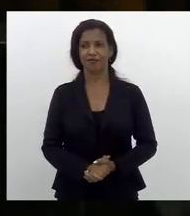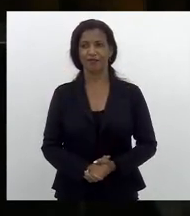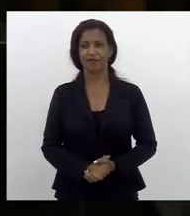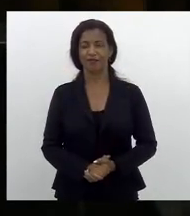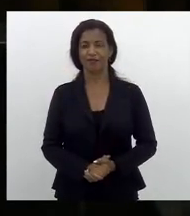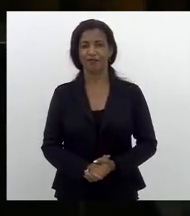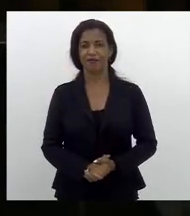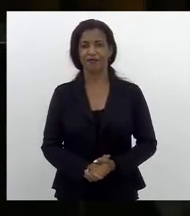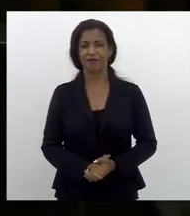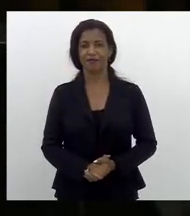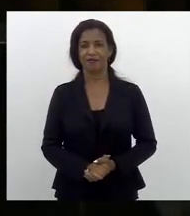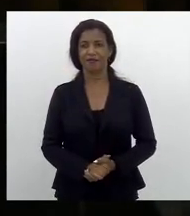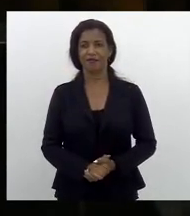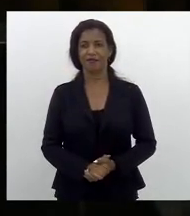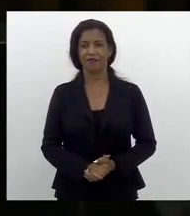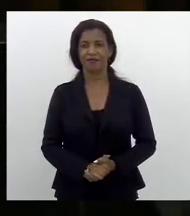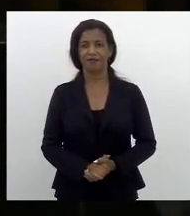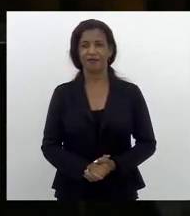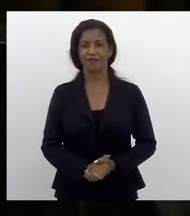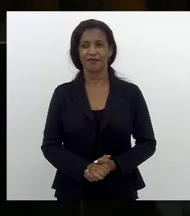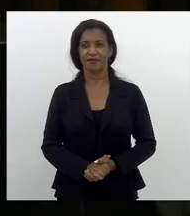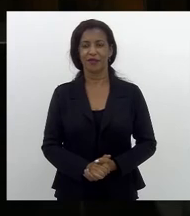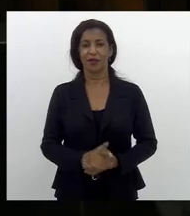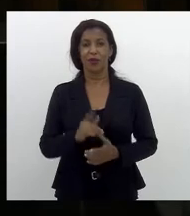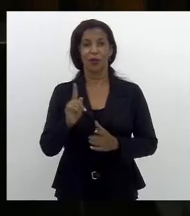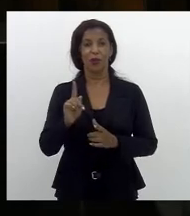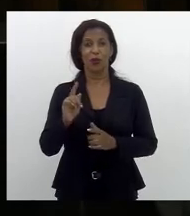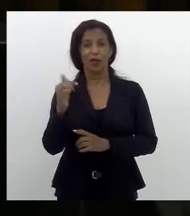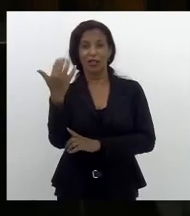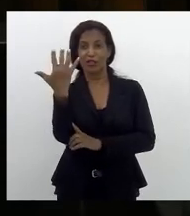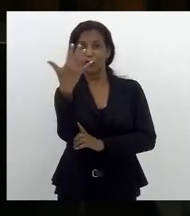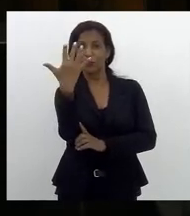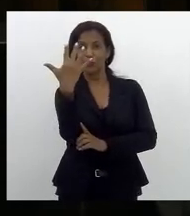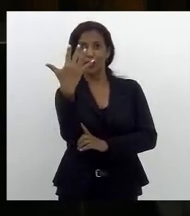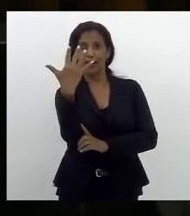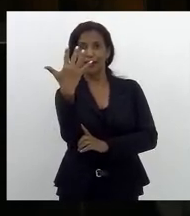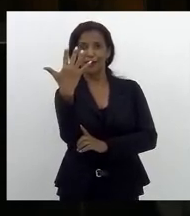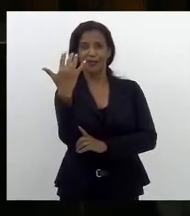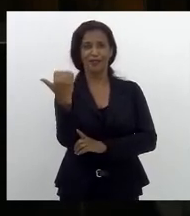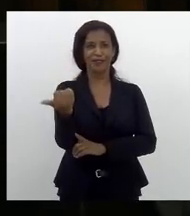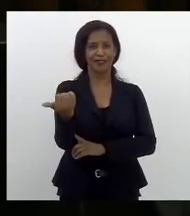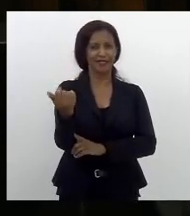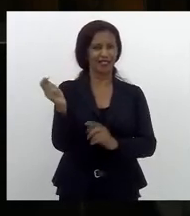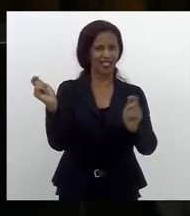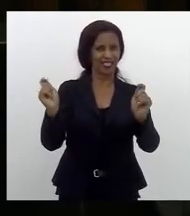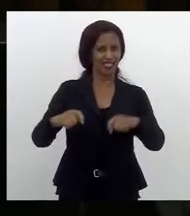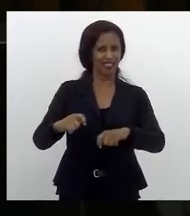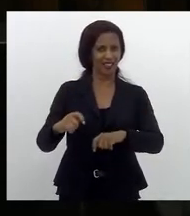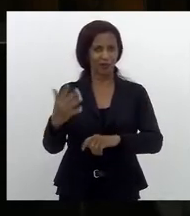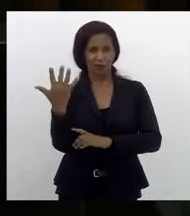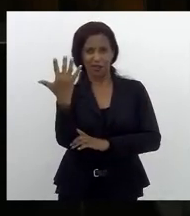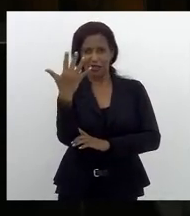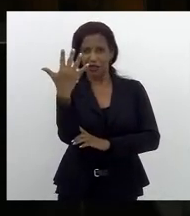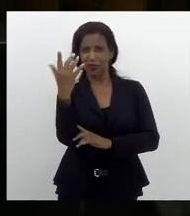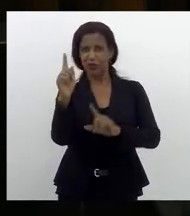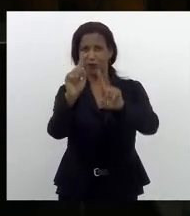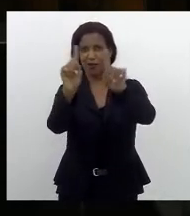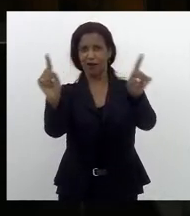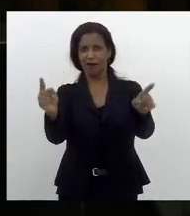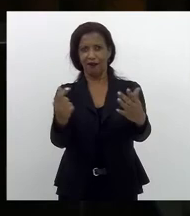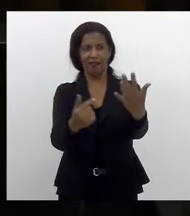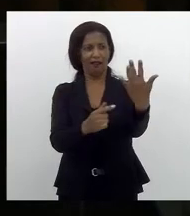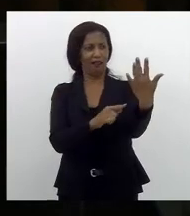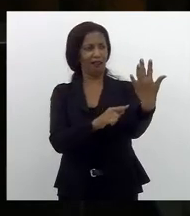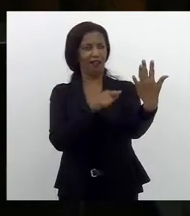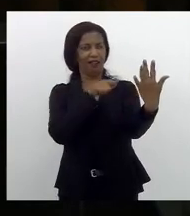fazerem o seguinte, colocarem, de repente, um espelho ali. Será que dá certo? Se a gente colocar um espelho ali...